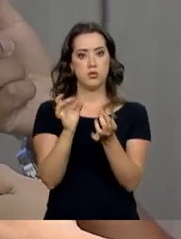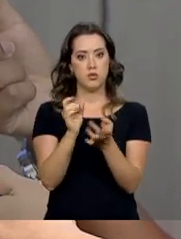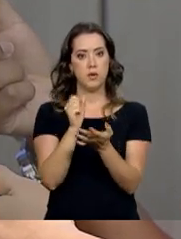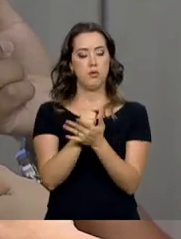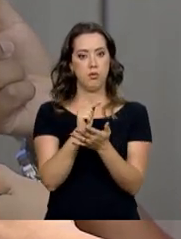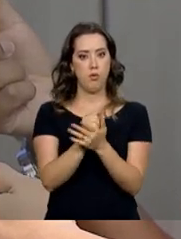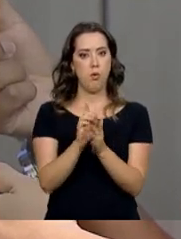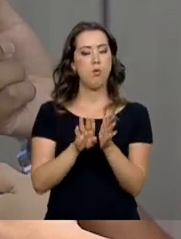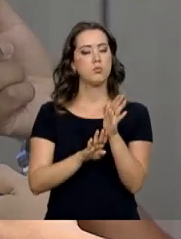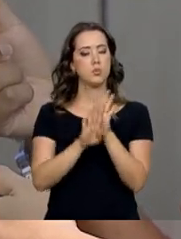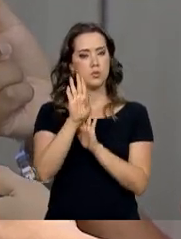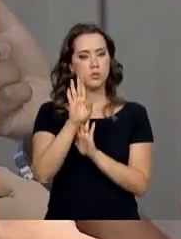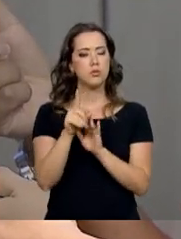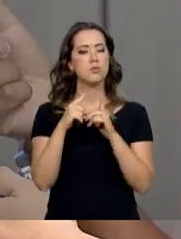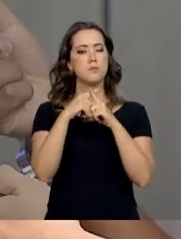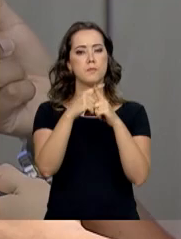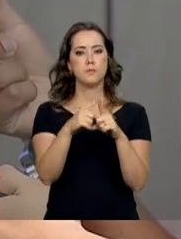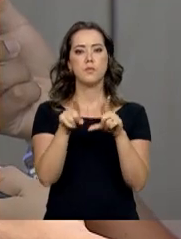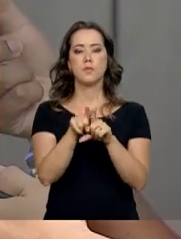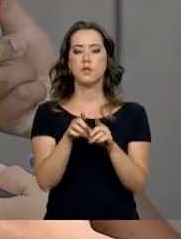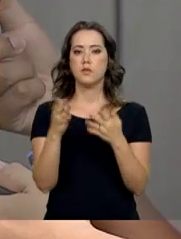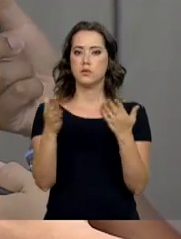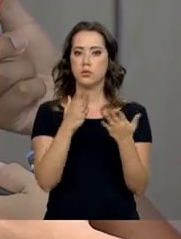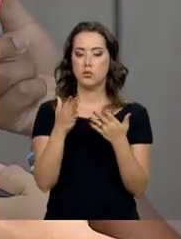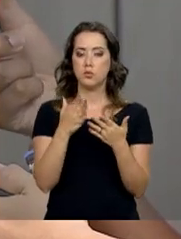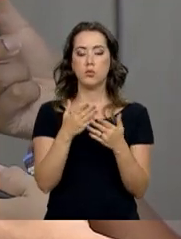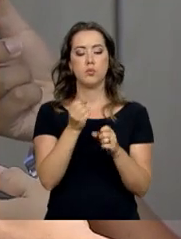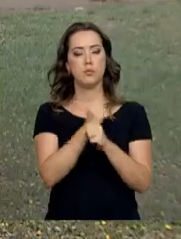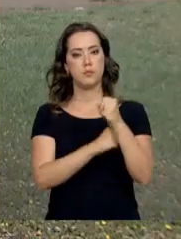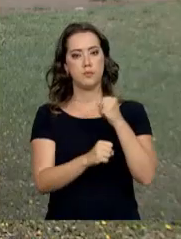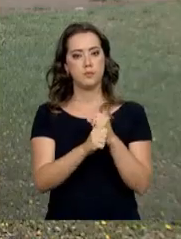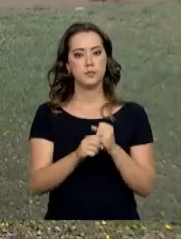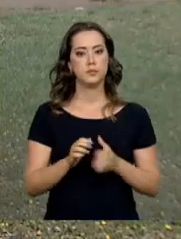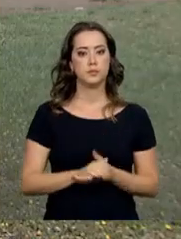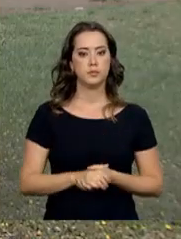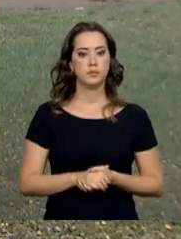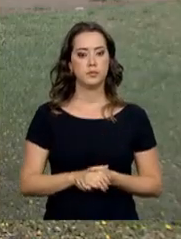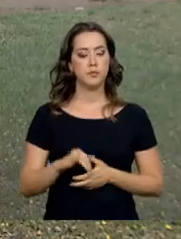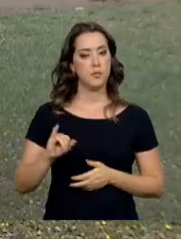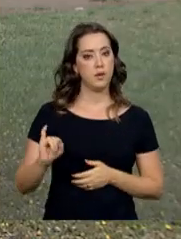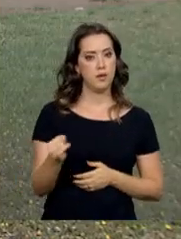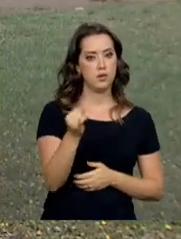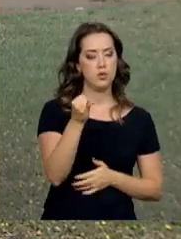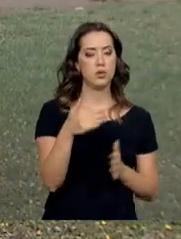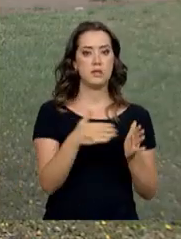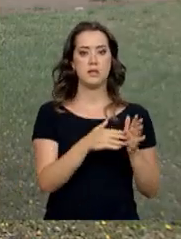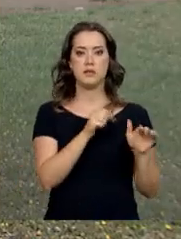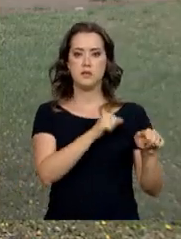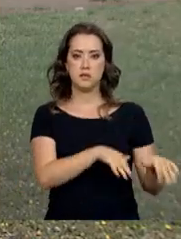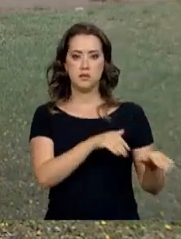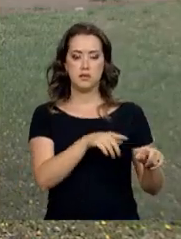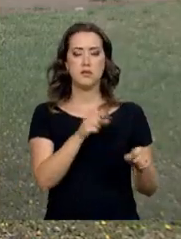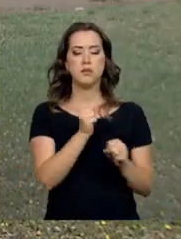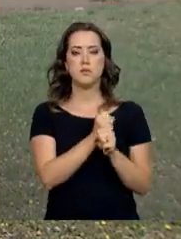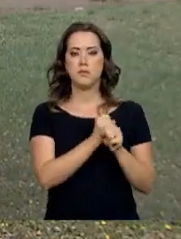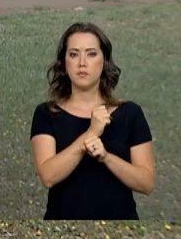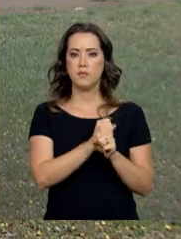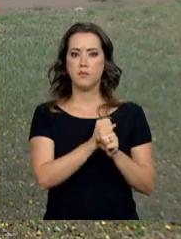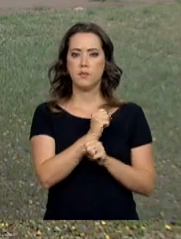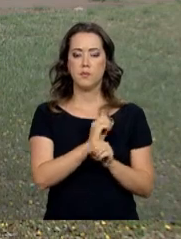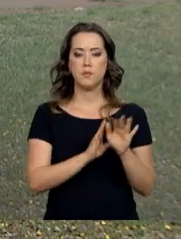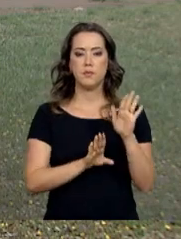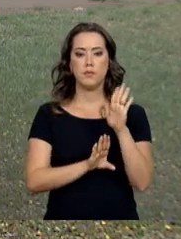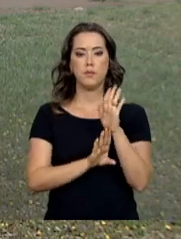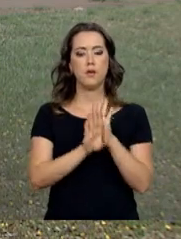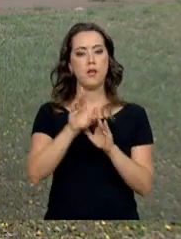um desempenho mais favorável mais robusto que em relação ao ano passado e entre janeiro e setembro deste ano por registrados recordes